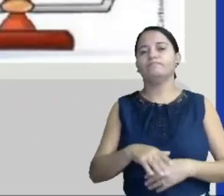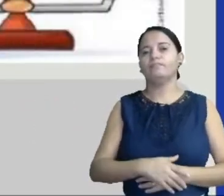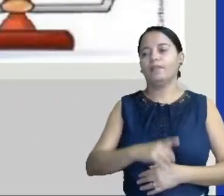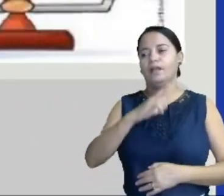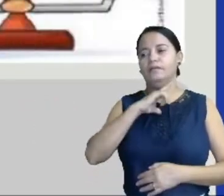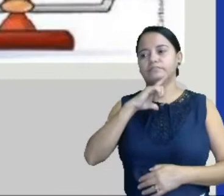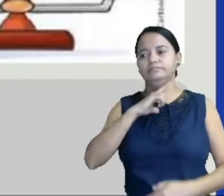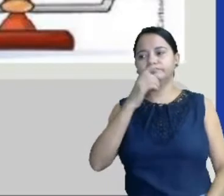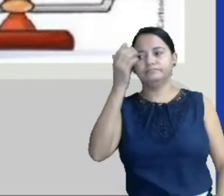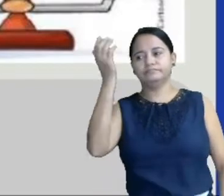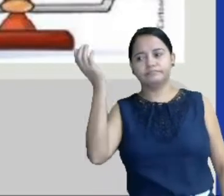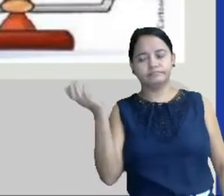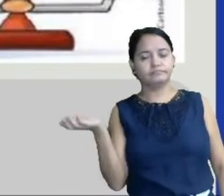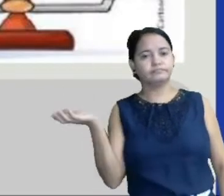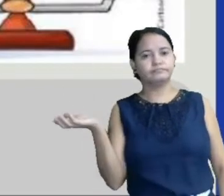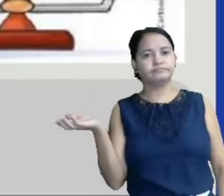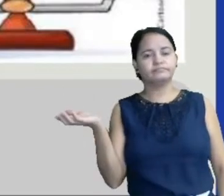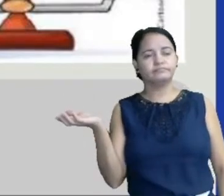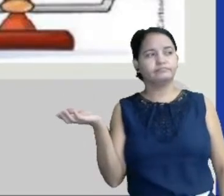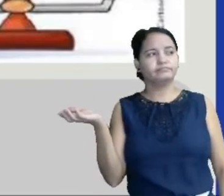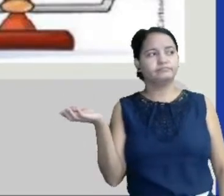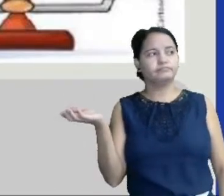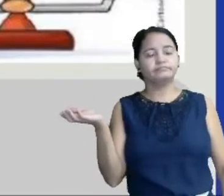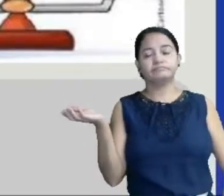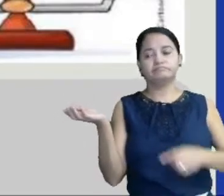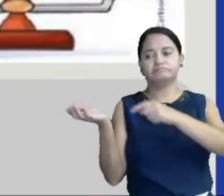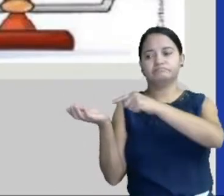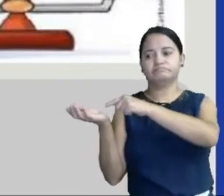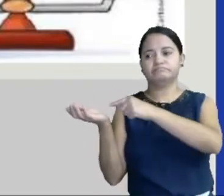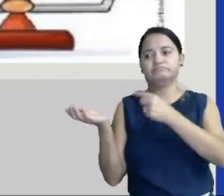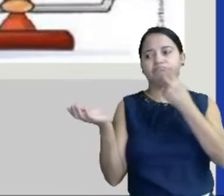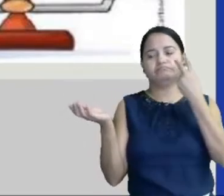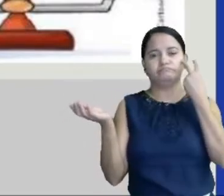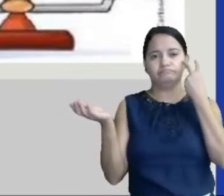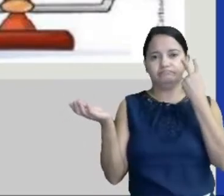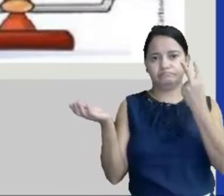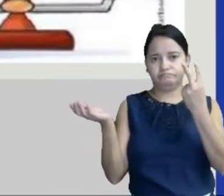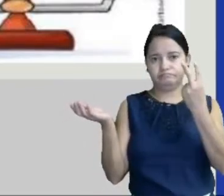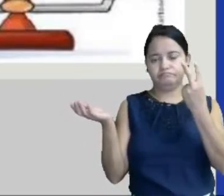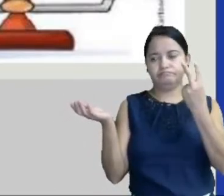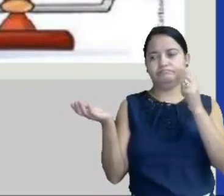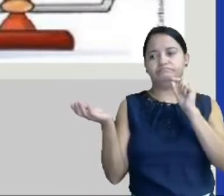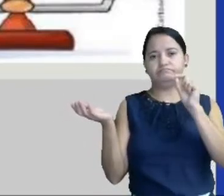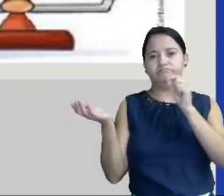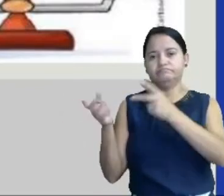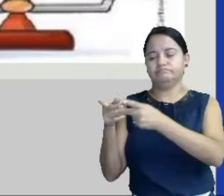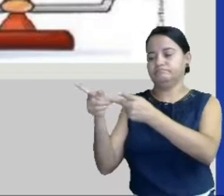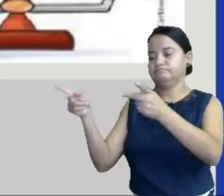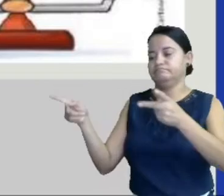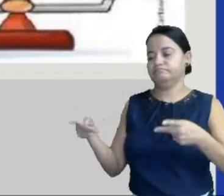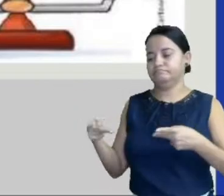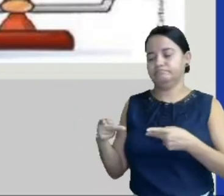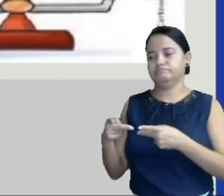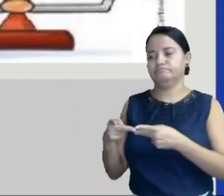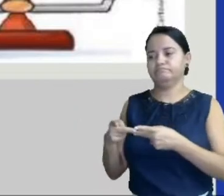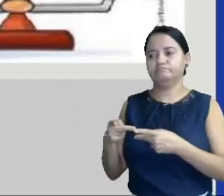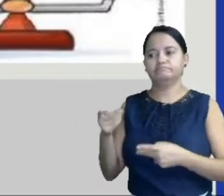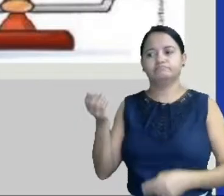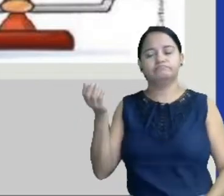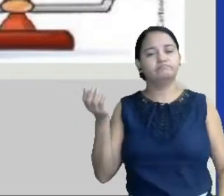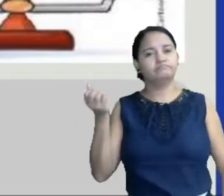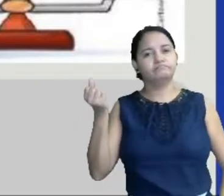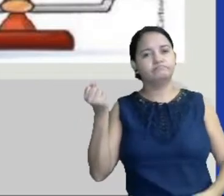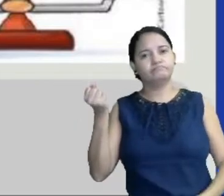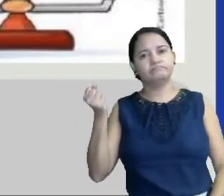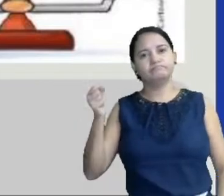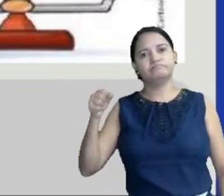uma balança Vamos ver aí essa balança onde tem dois objetos Luan um dos Pratos Eu tenho um peso e diz aí